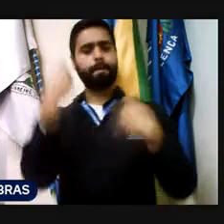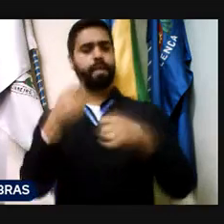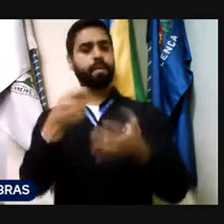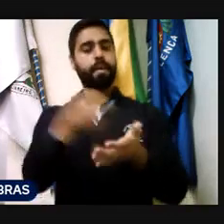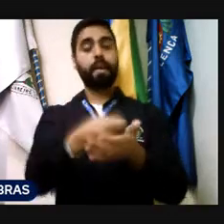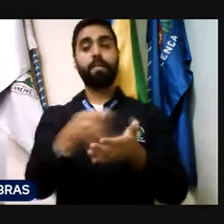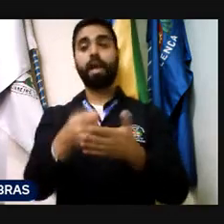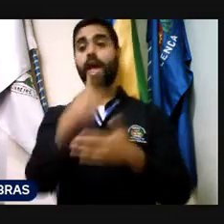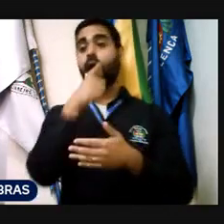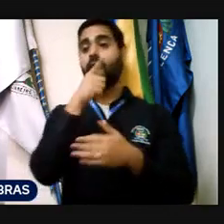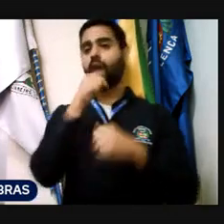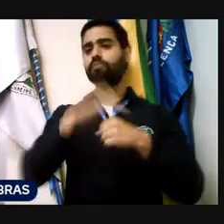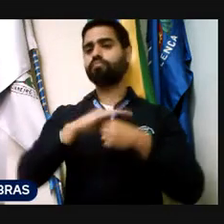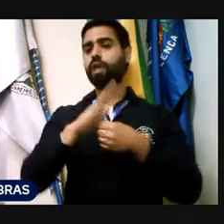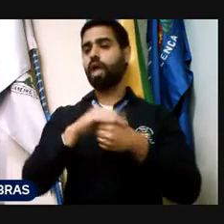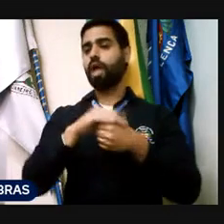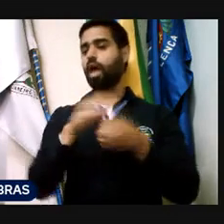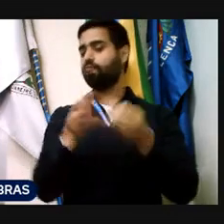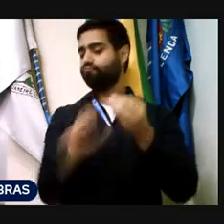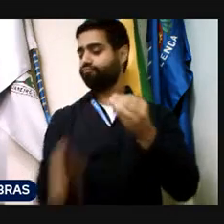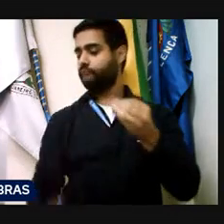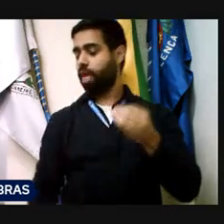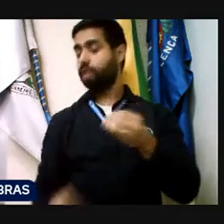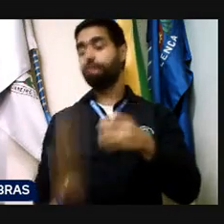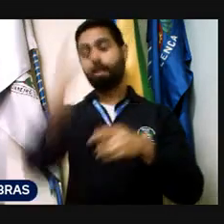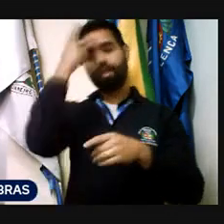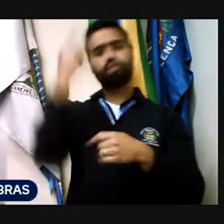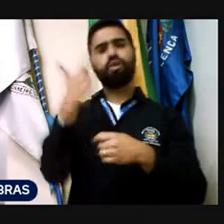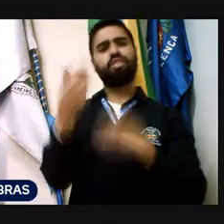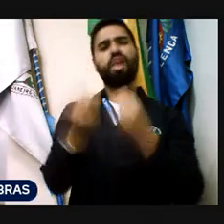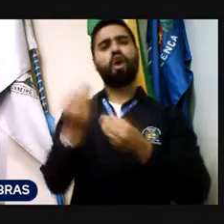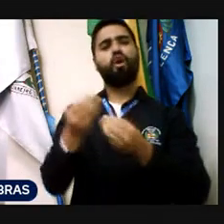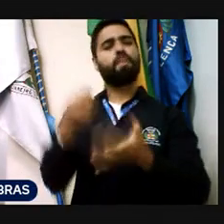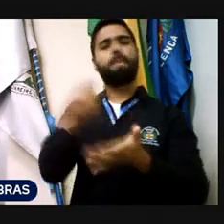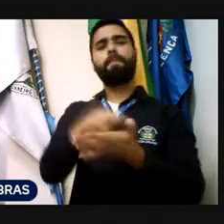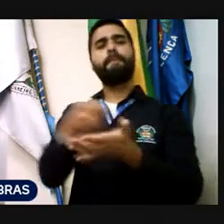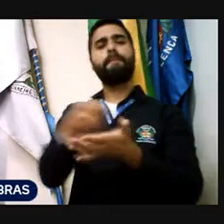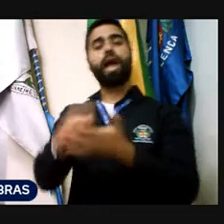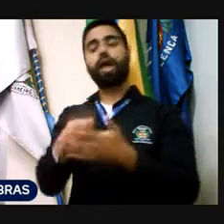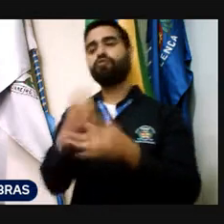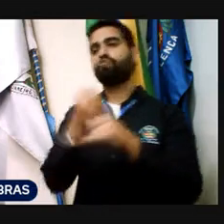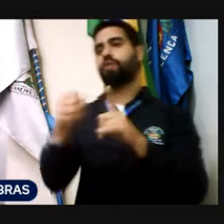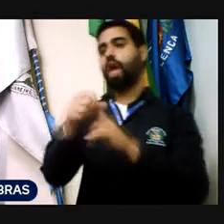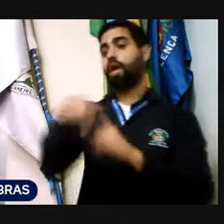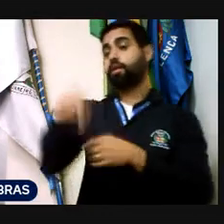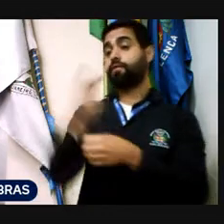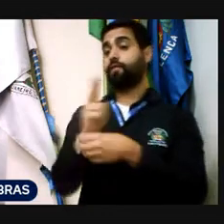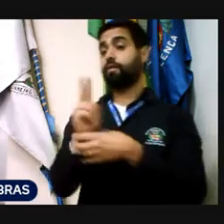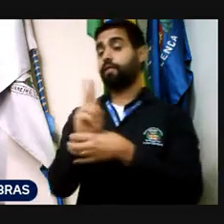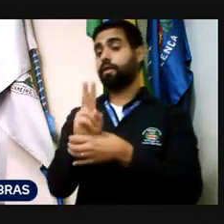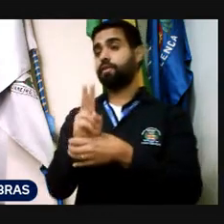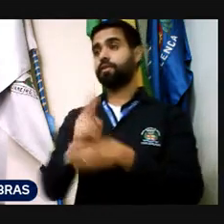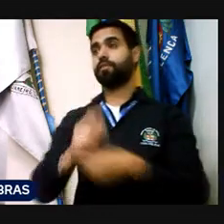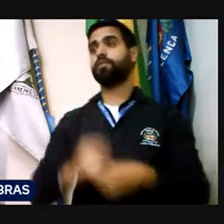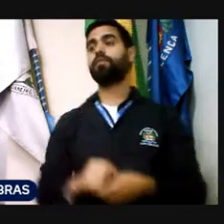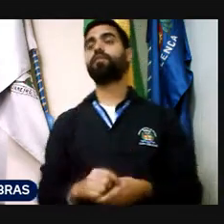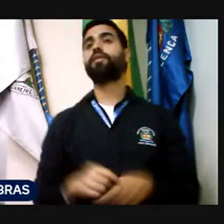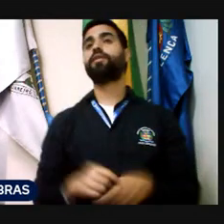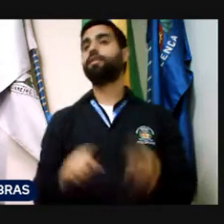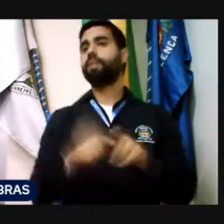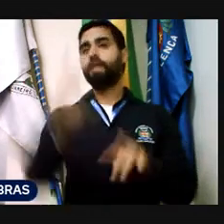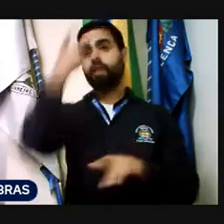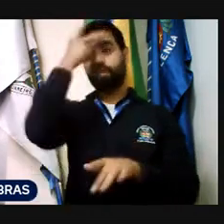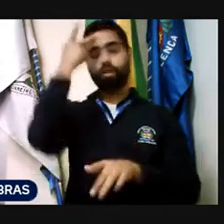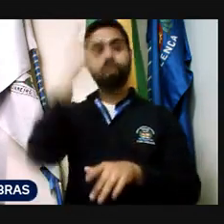água e esgoto a munícipes de vulnerabilidade social no âmbito do município de Valença, devendo se aplicar aos munícipes